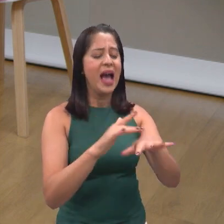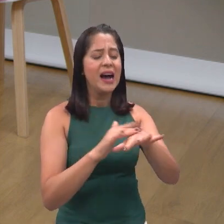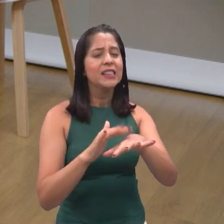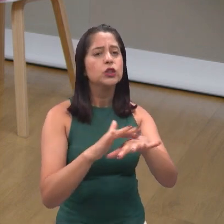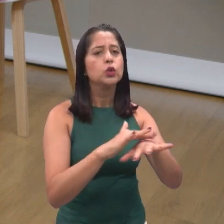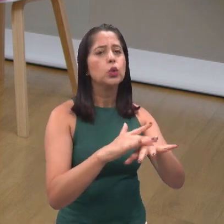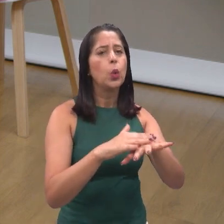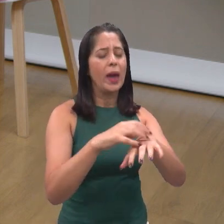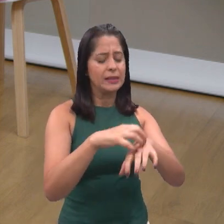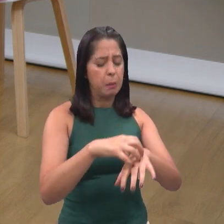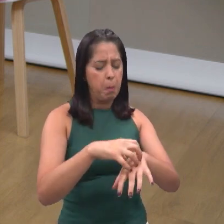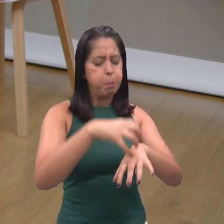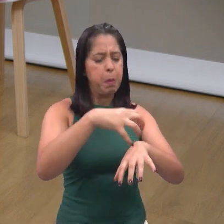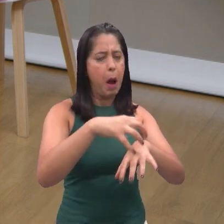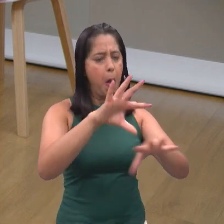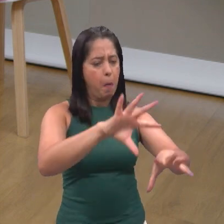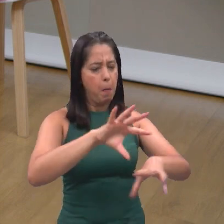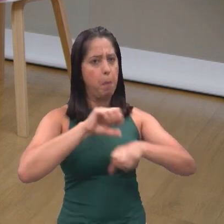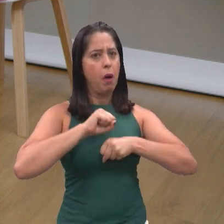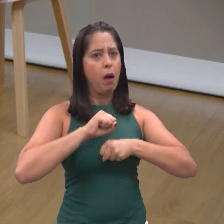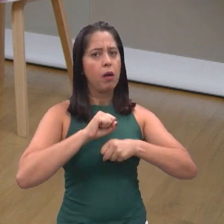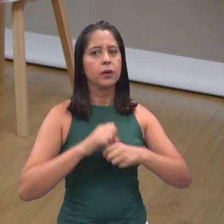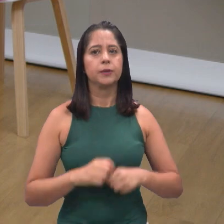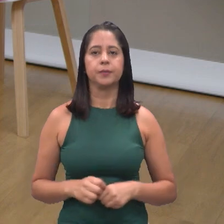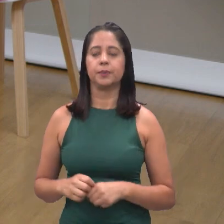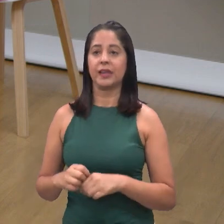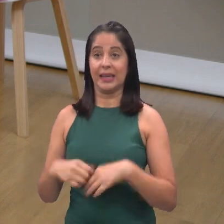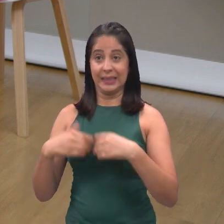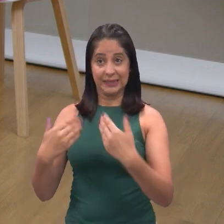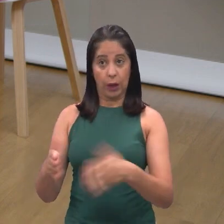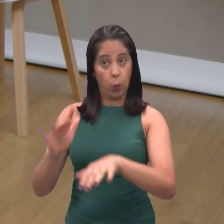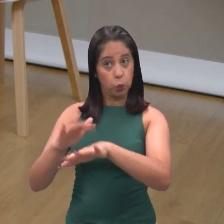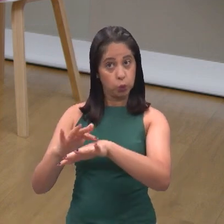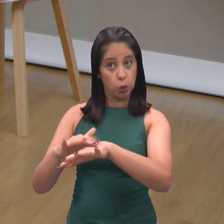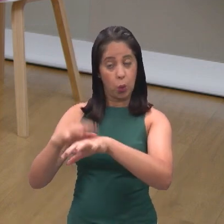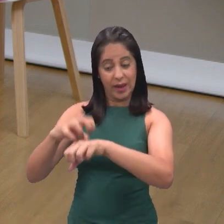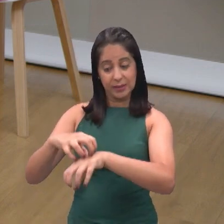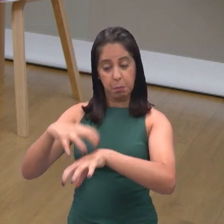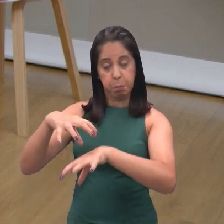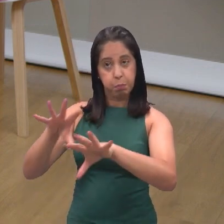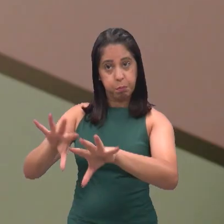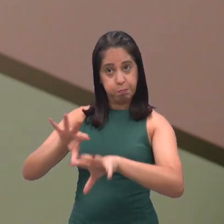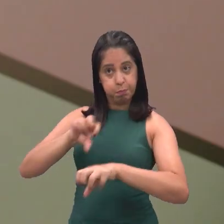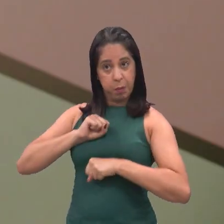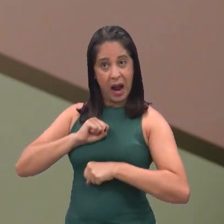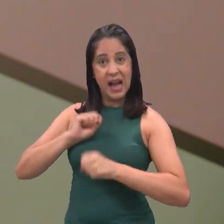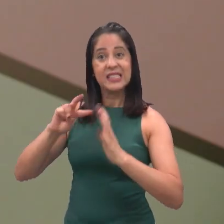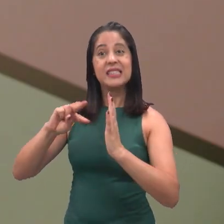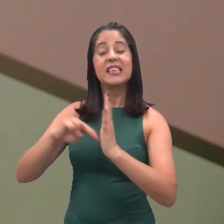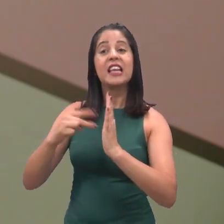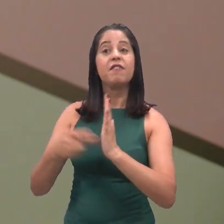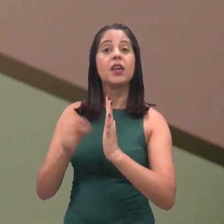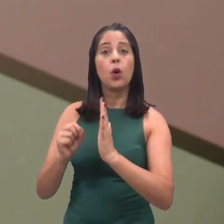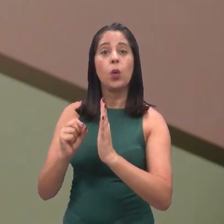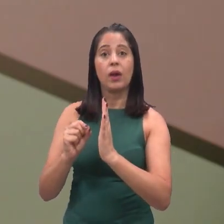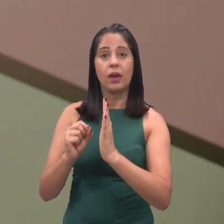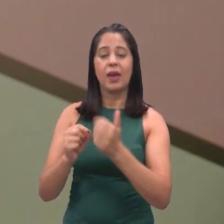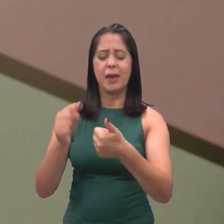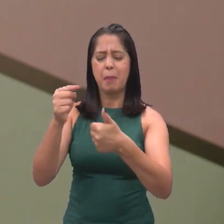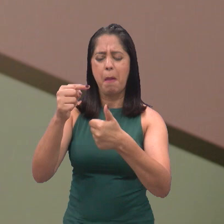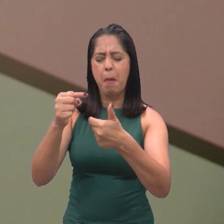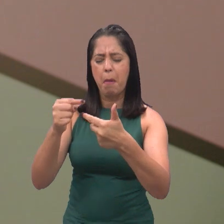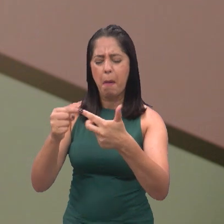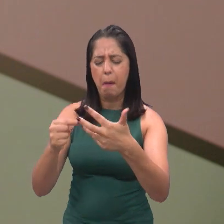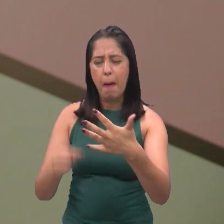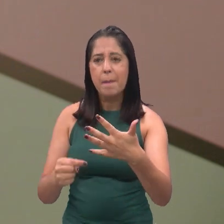doenças infecto-contagiosas. As doenças infecto-contagiosas, na verdade, elas são um grupo de doenças provocadas por diversos